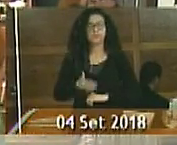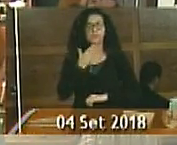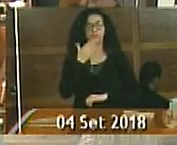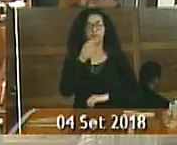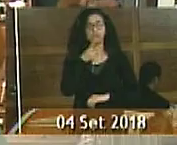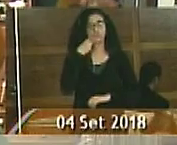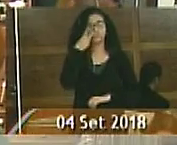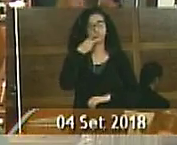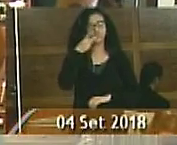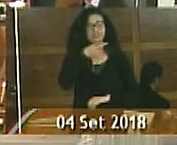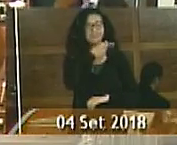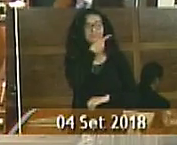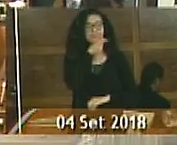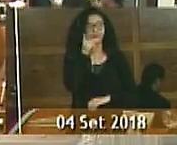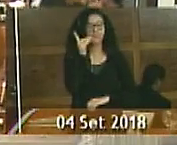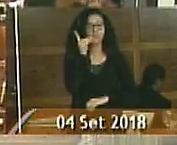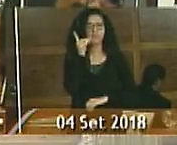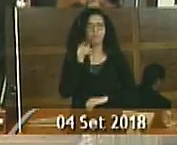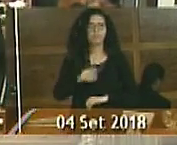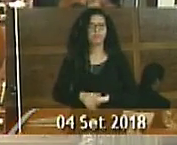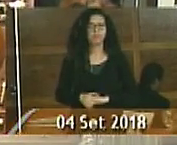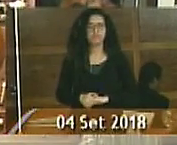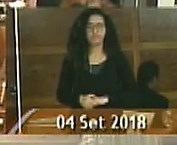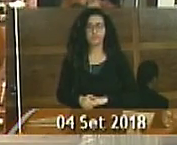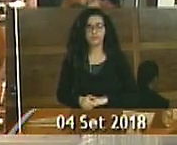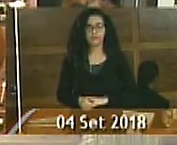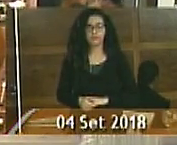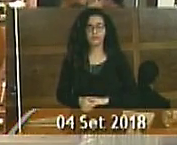Indicação Dodô da Loteria, Dedé da Loteria.